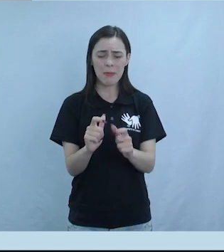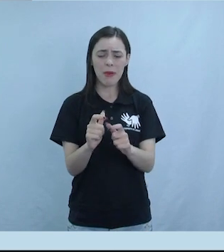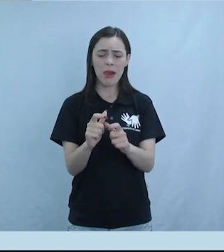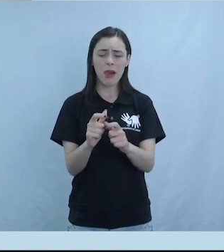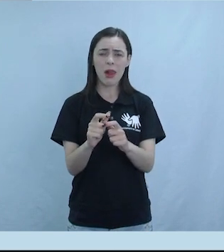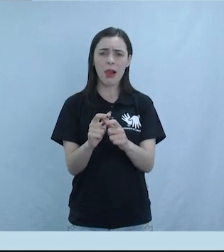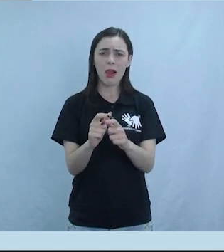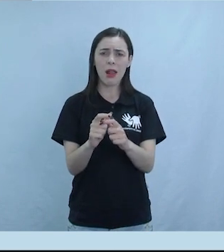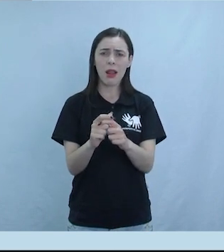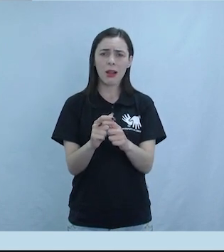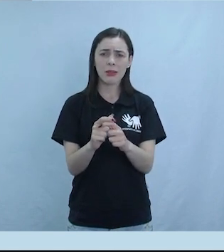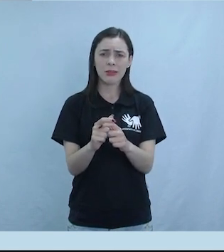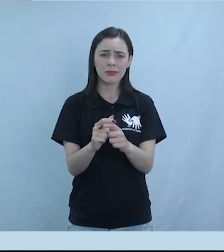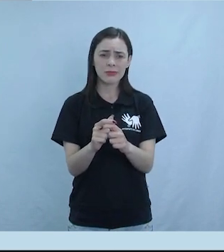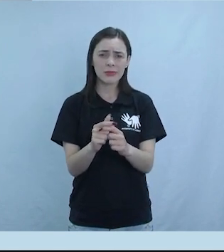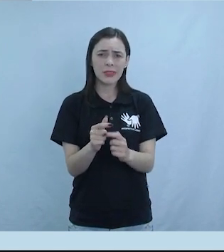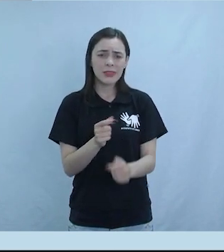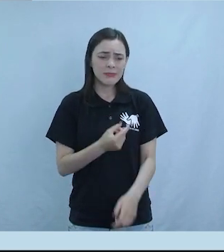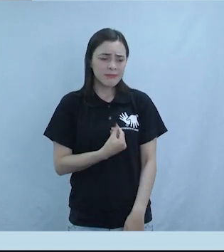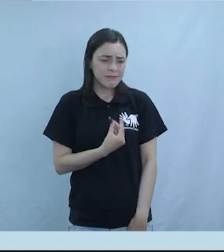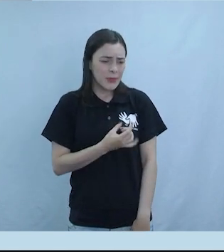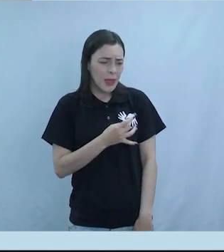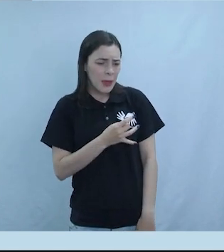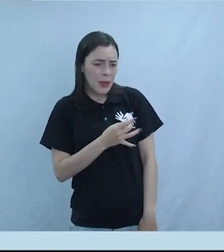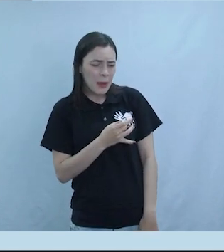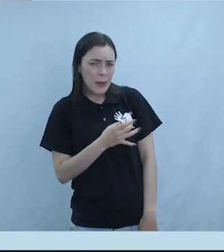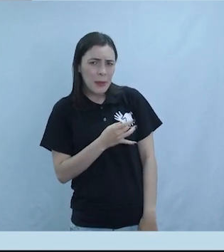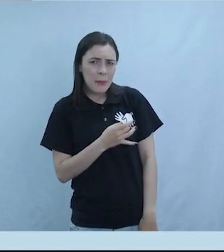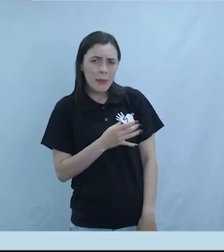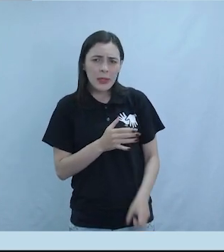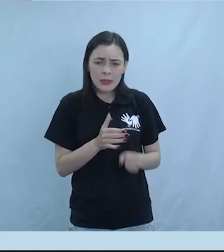existência era toda de medo.